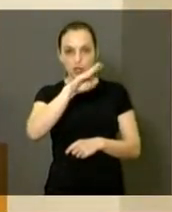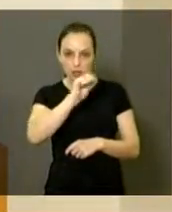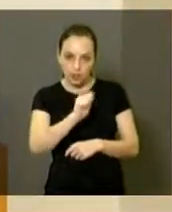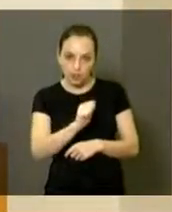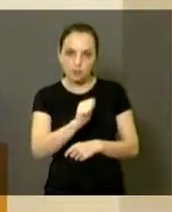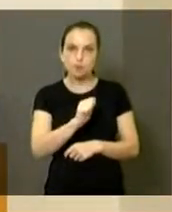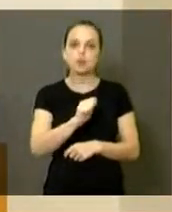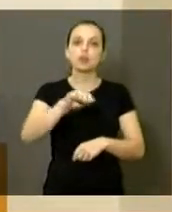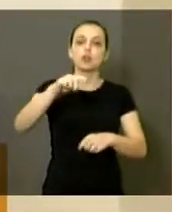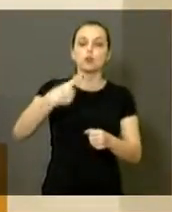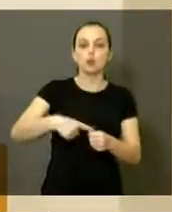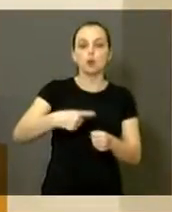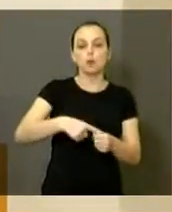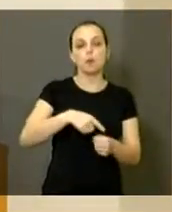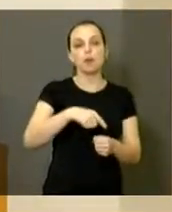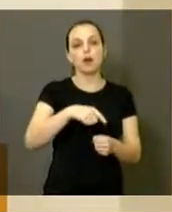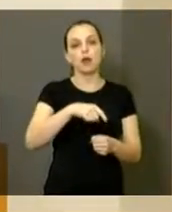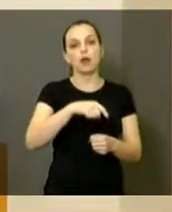de